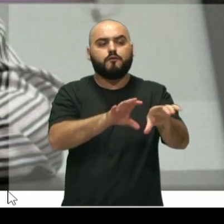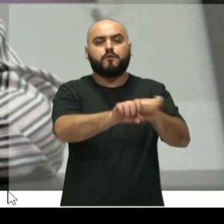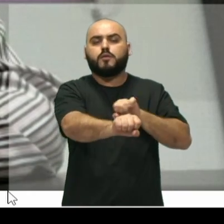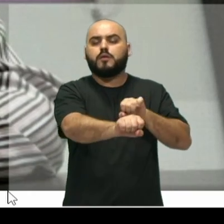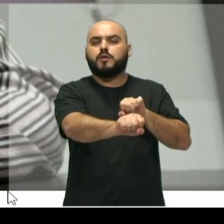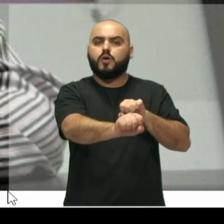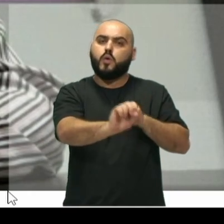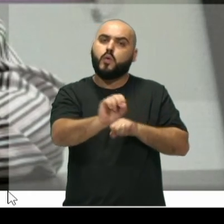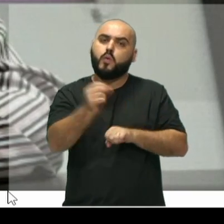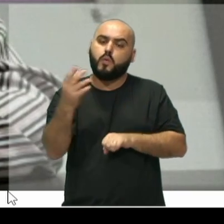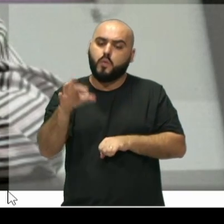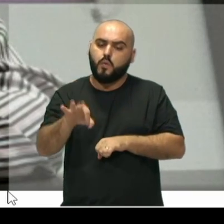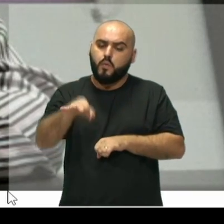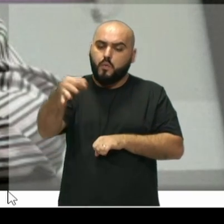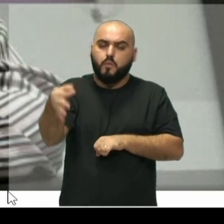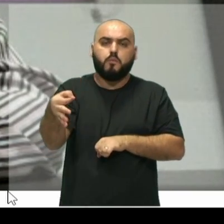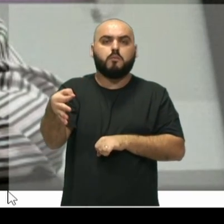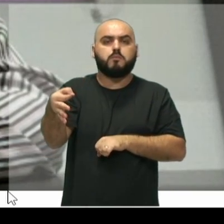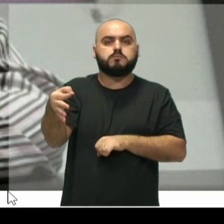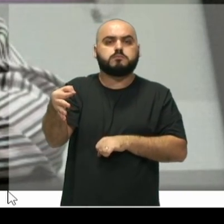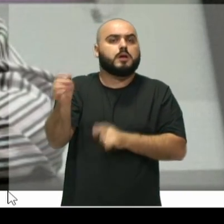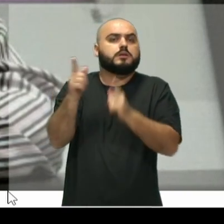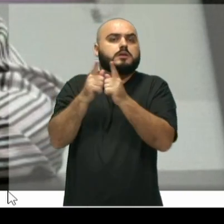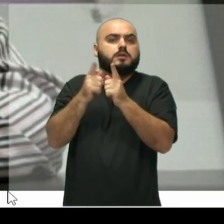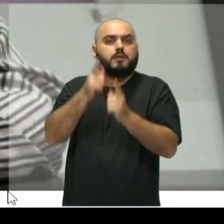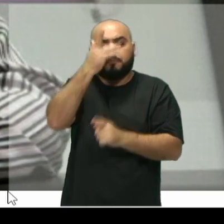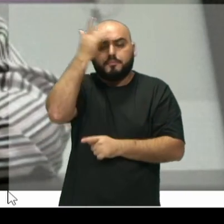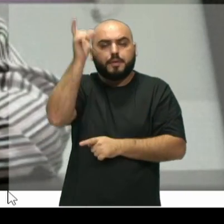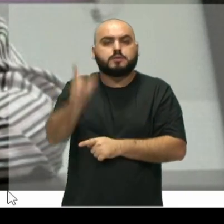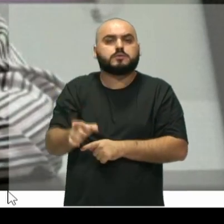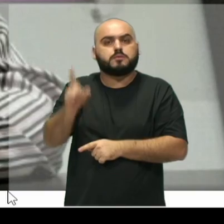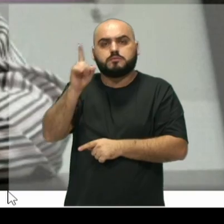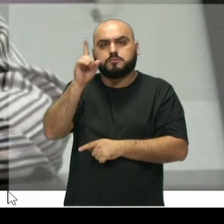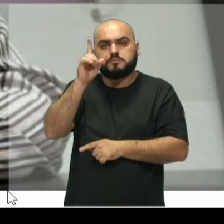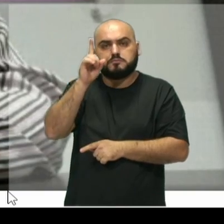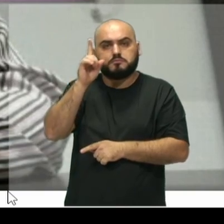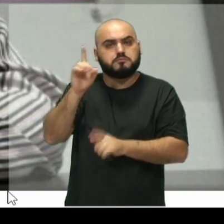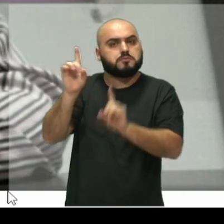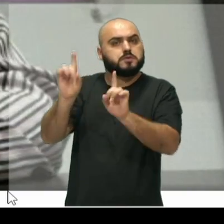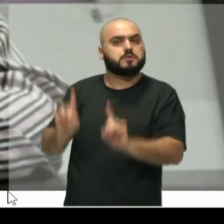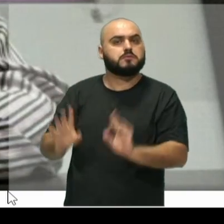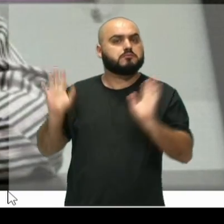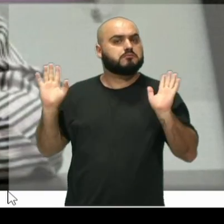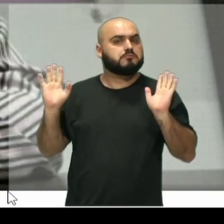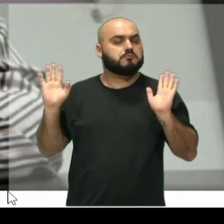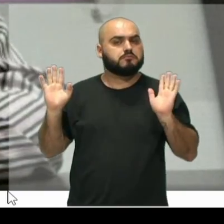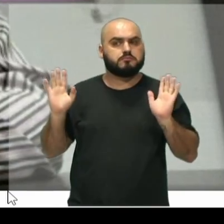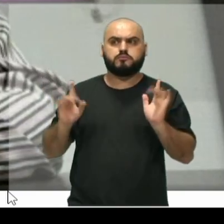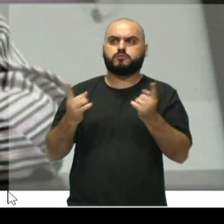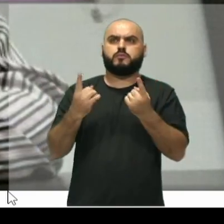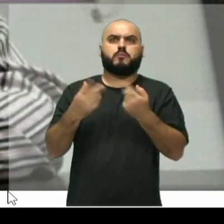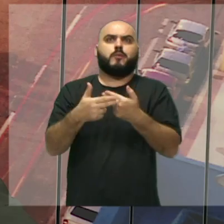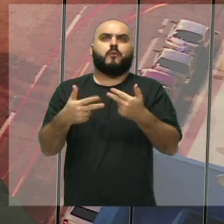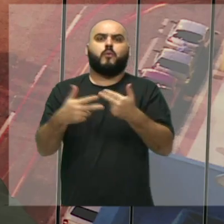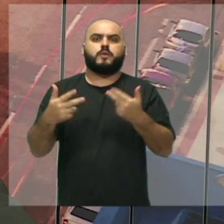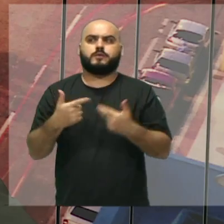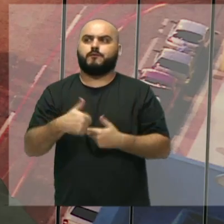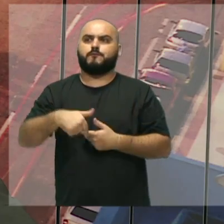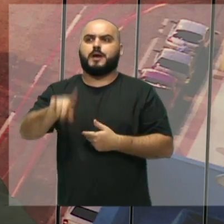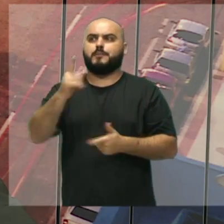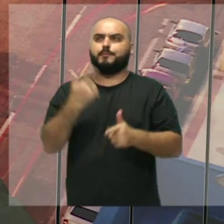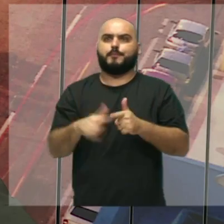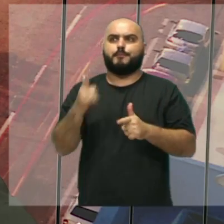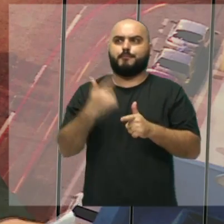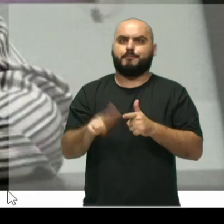formação ou uma qualificação para atender pessoas com deficiência, né? Então, não é algo que vai inviabilizar ou que possa